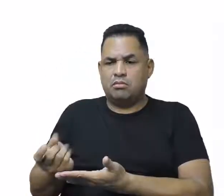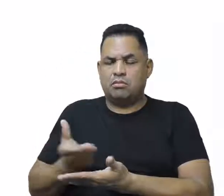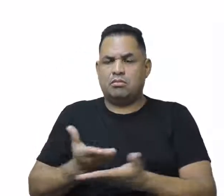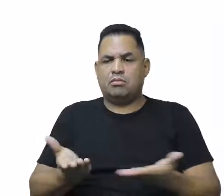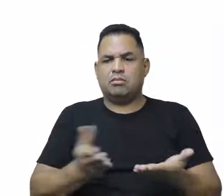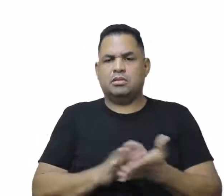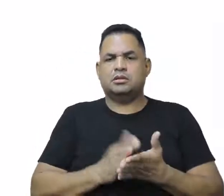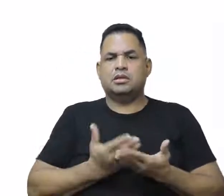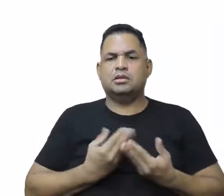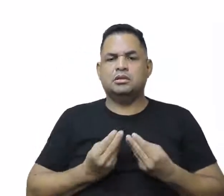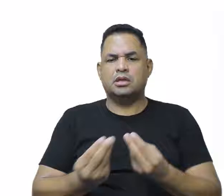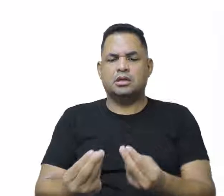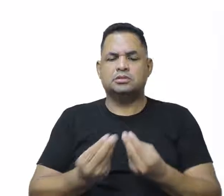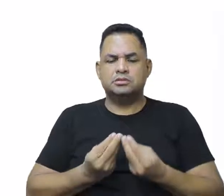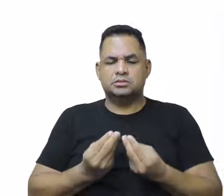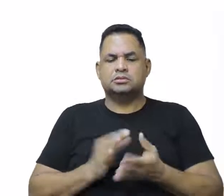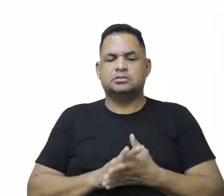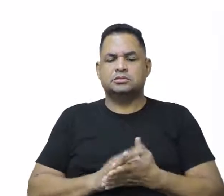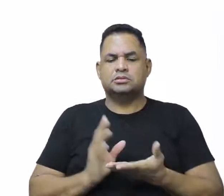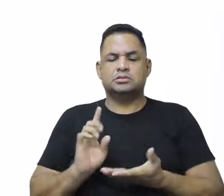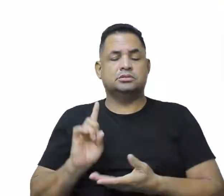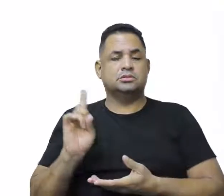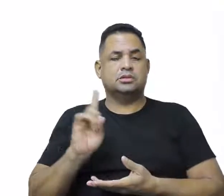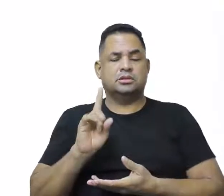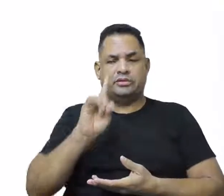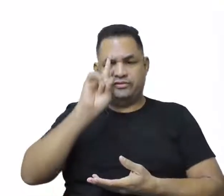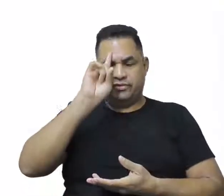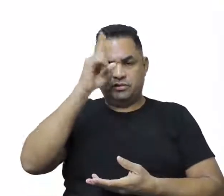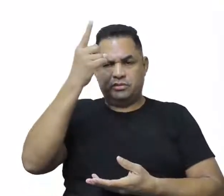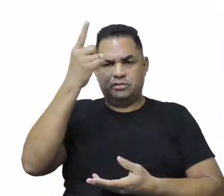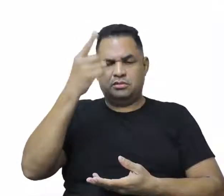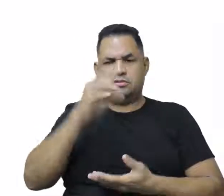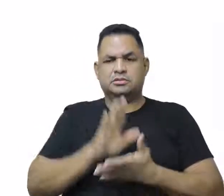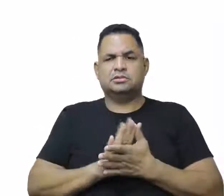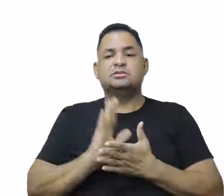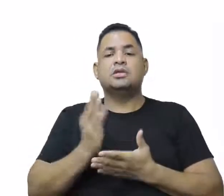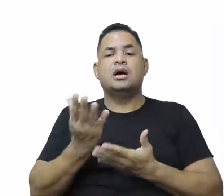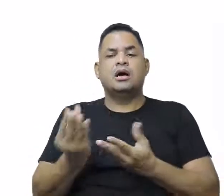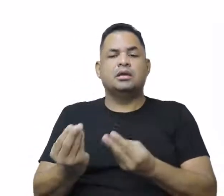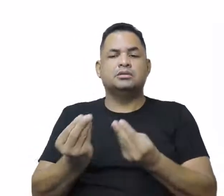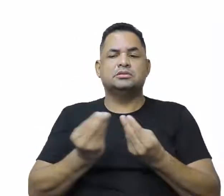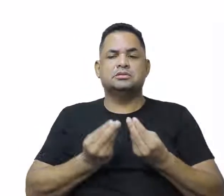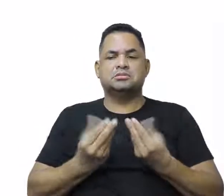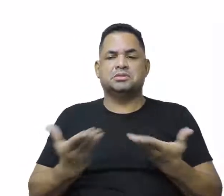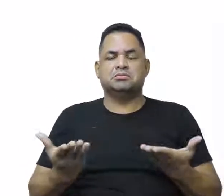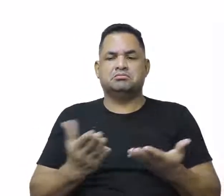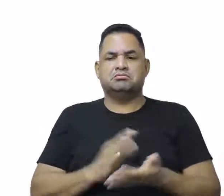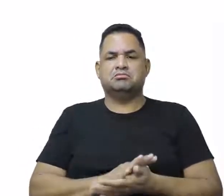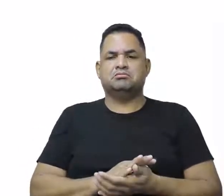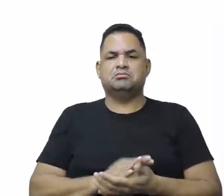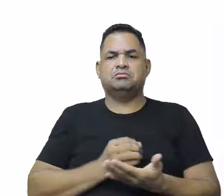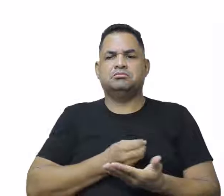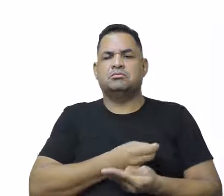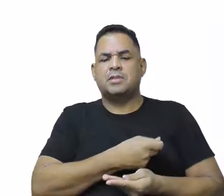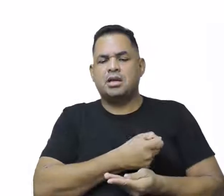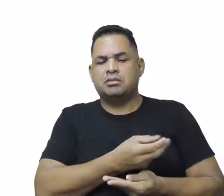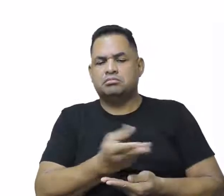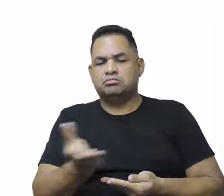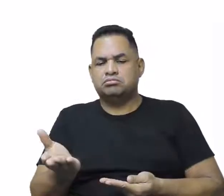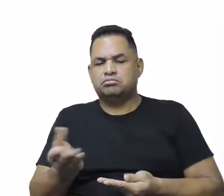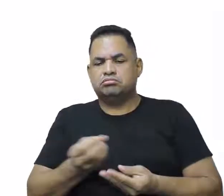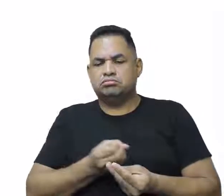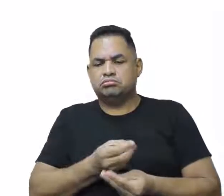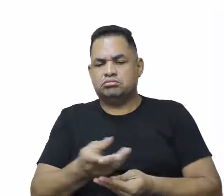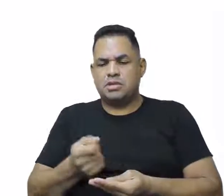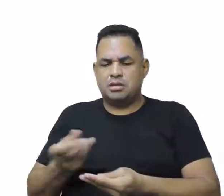elas na mesa. São cartas que ele não inventou, ele já recebeu. E ele vai jogar esse jogo, que é